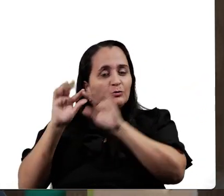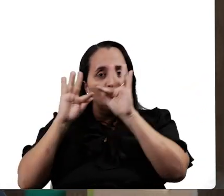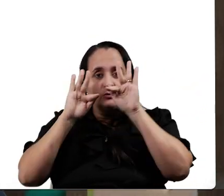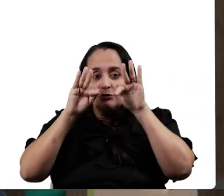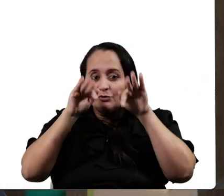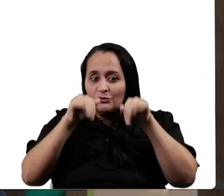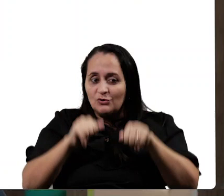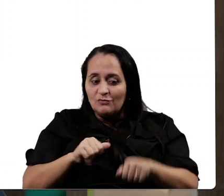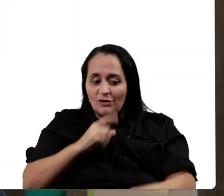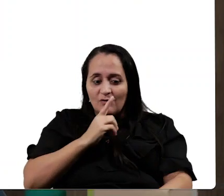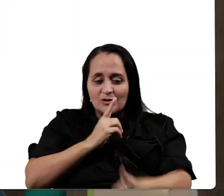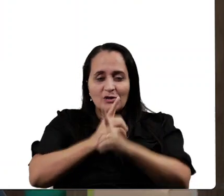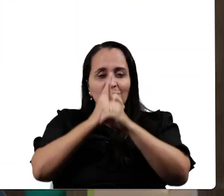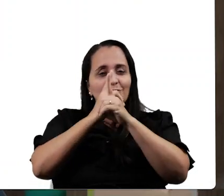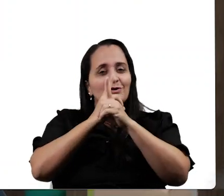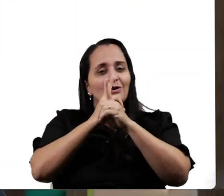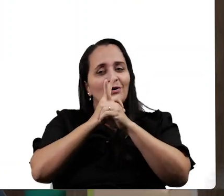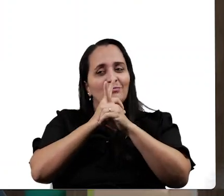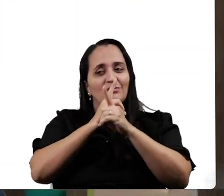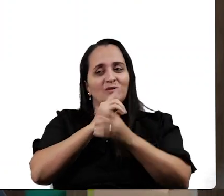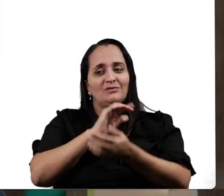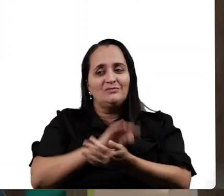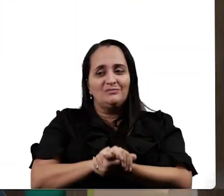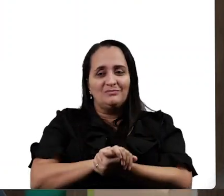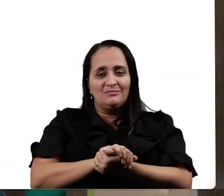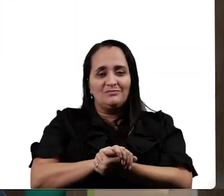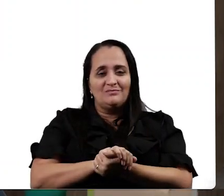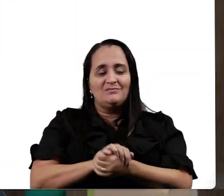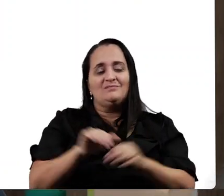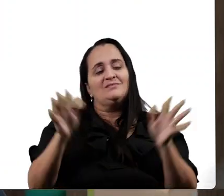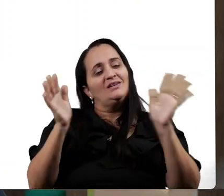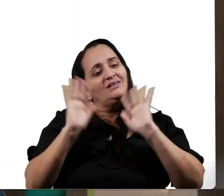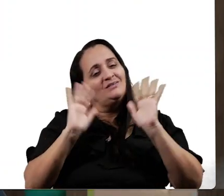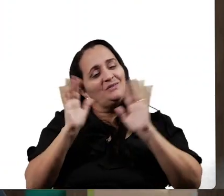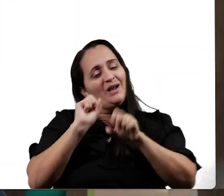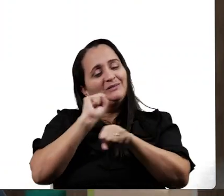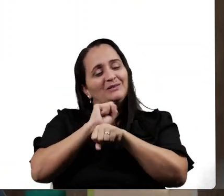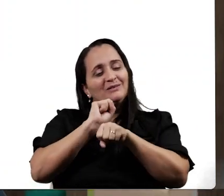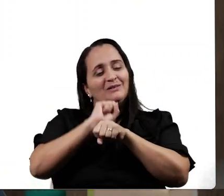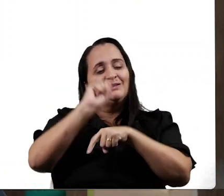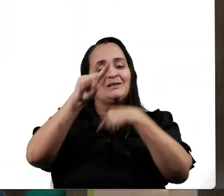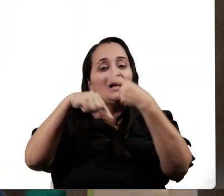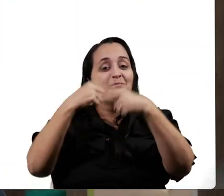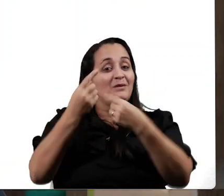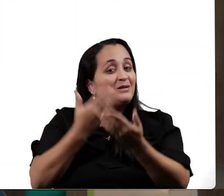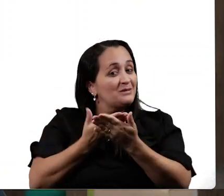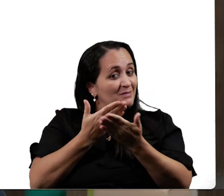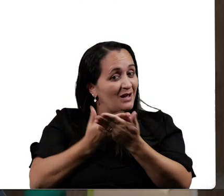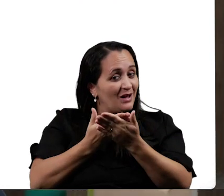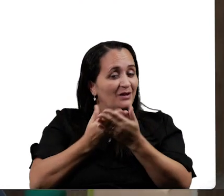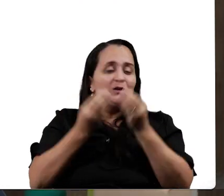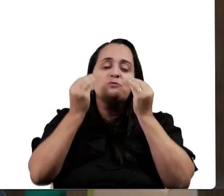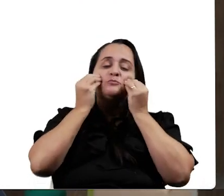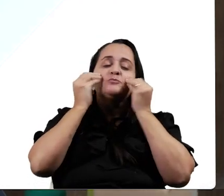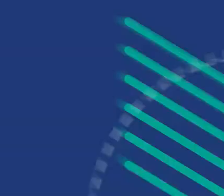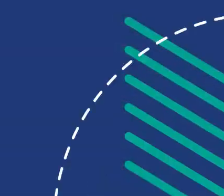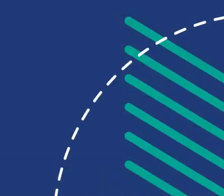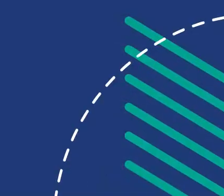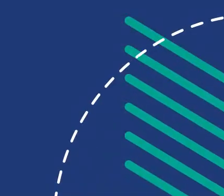resultado da adição certo aguardo vocês na próxima aula um beijo grande da